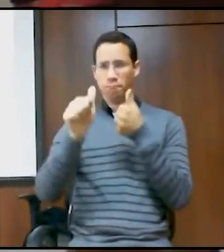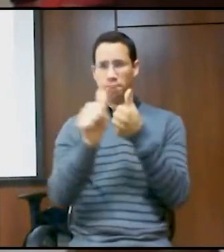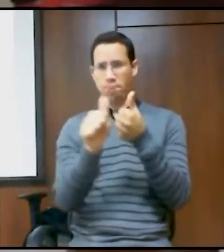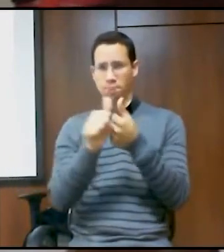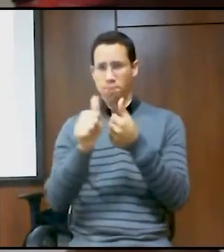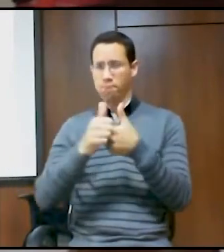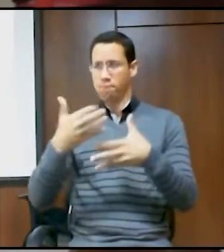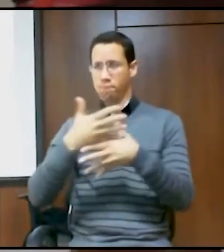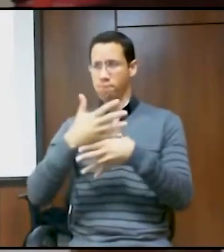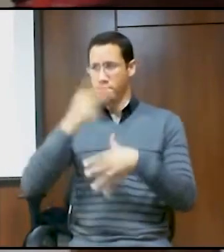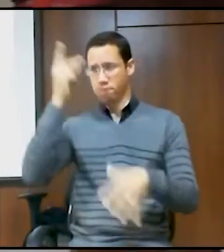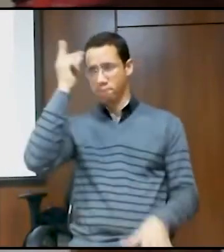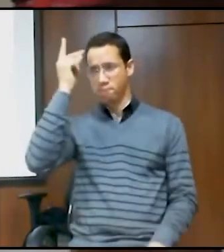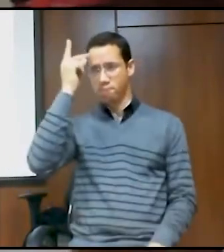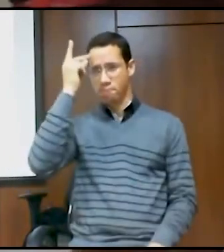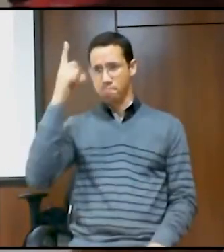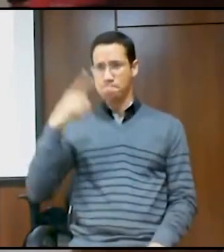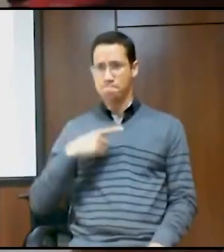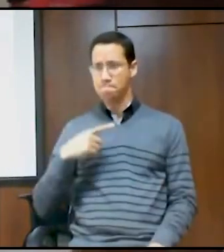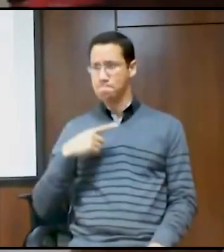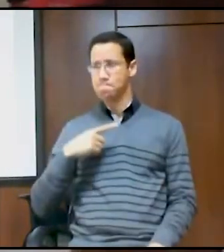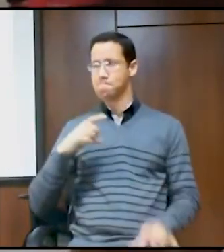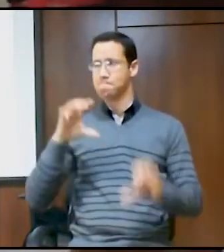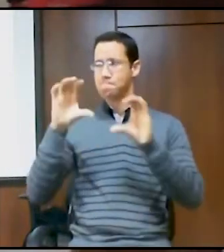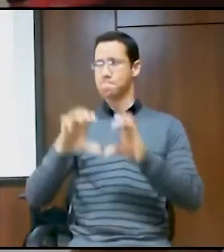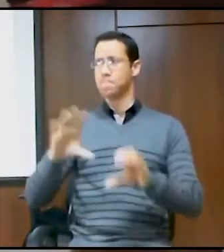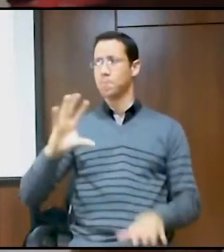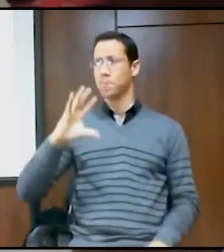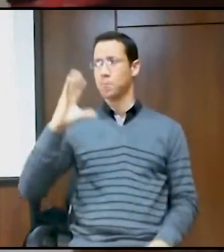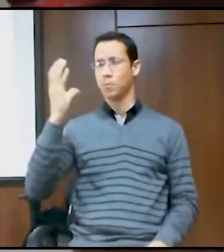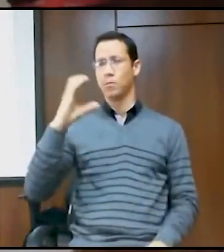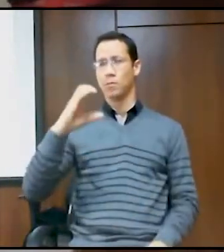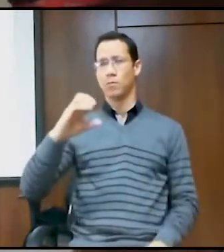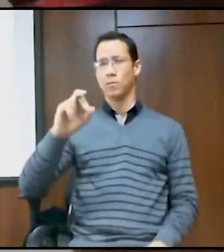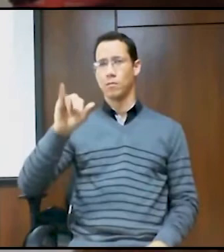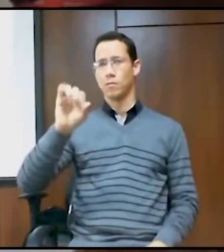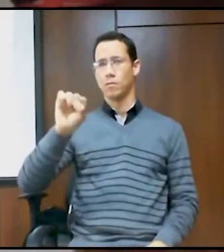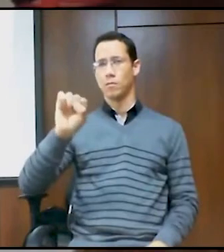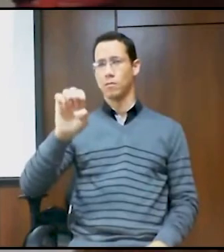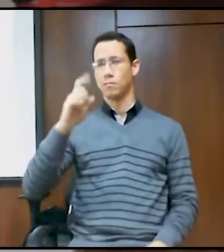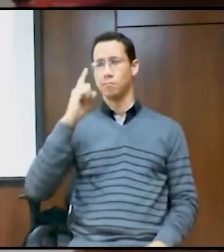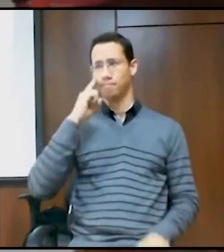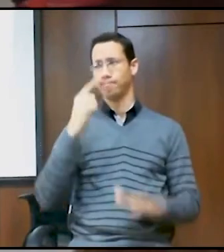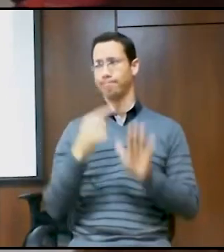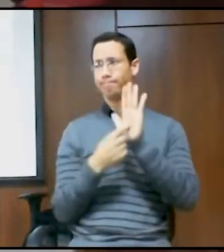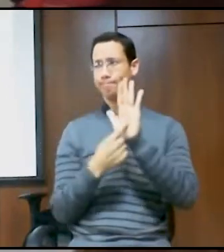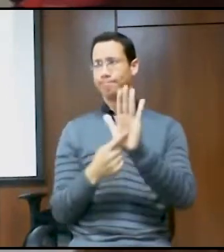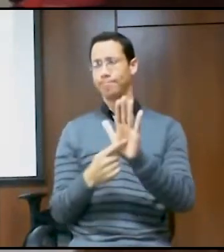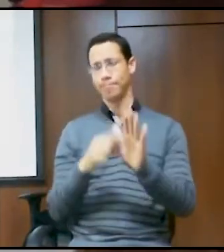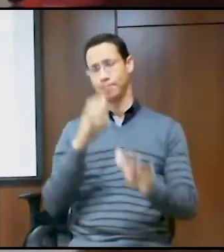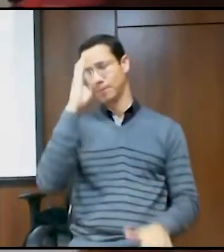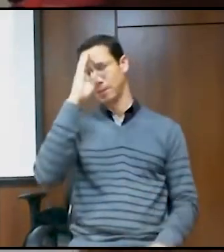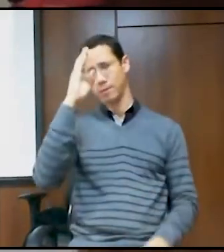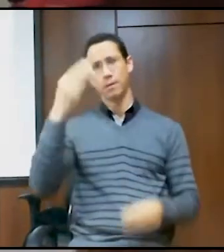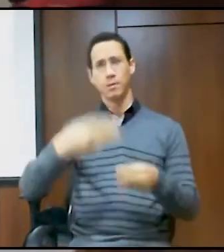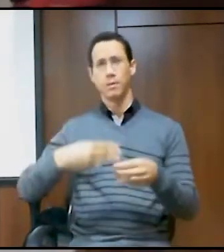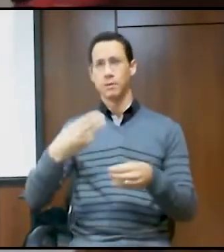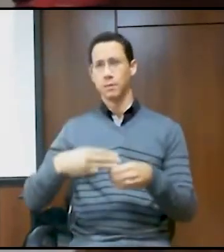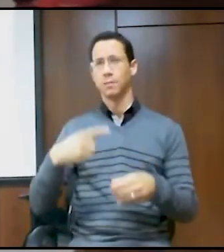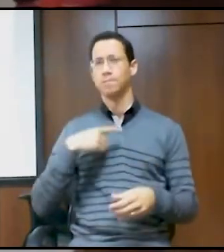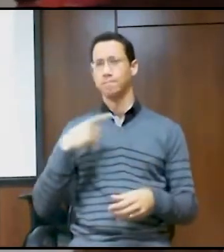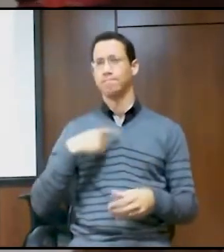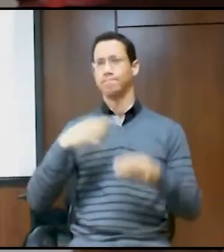Paulo, que, portanto, estão vivendo essa situação de crise aqui, que eu estou mostrando para vocês, são os principais municípios que estão vivendo essa